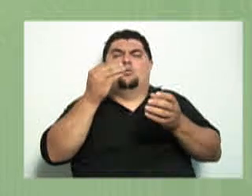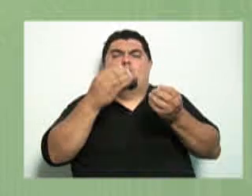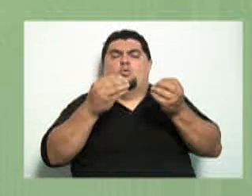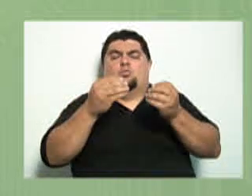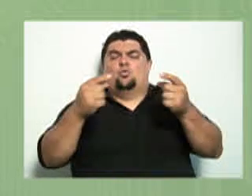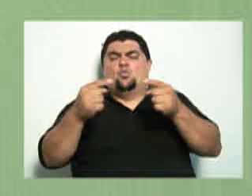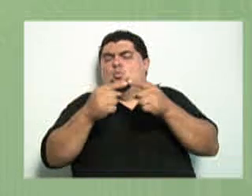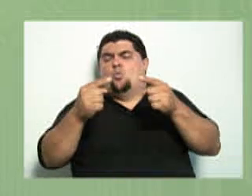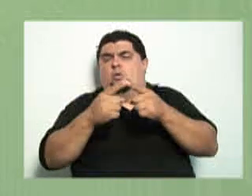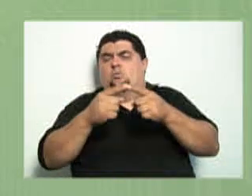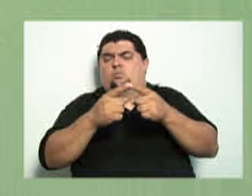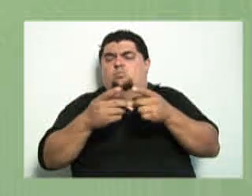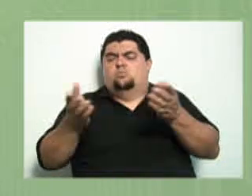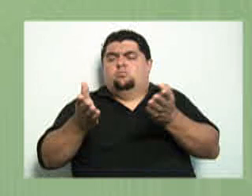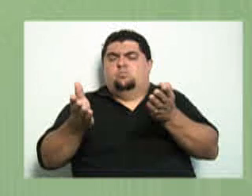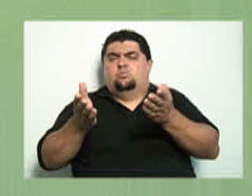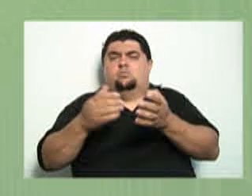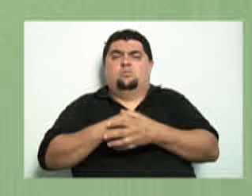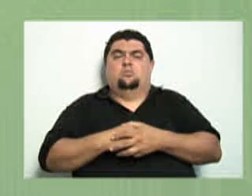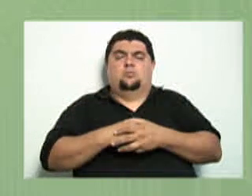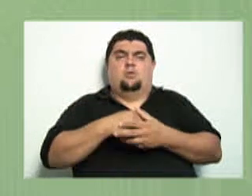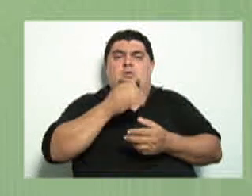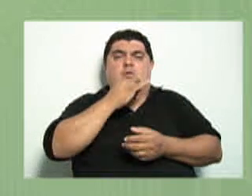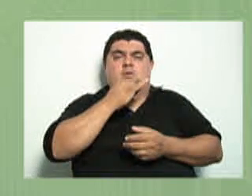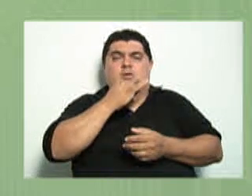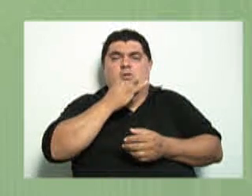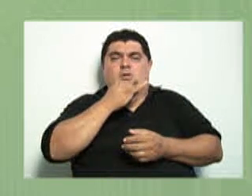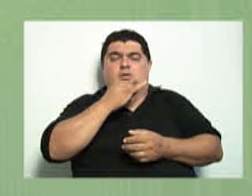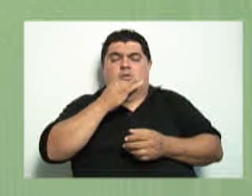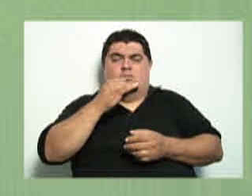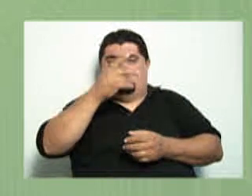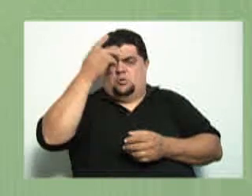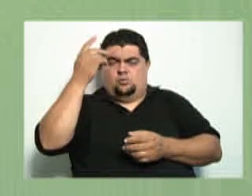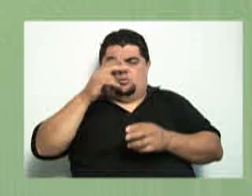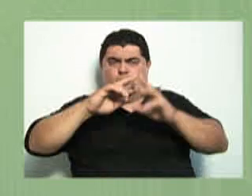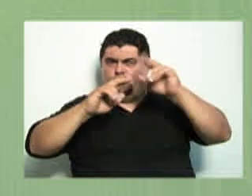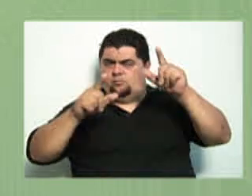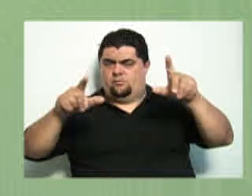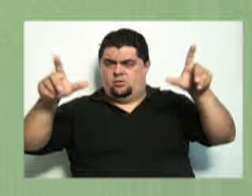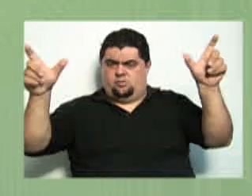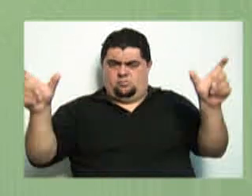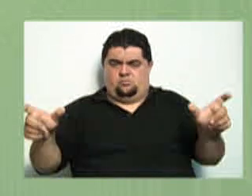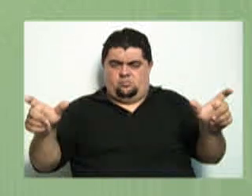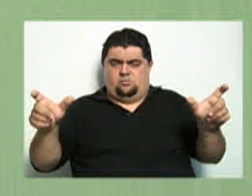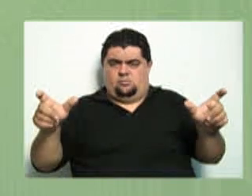social, condições iguais para as pessoas que vieram de diferentes classes sociais,